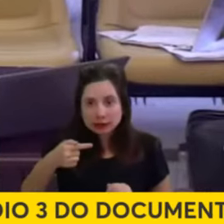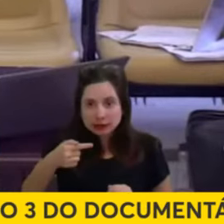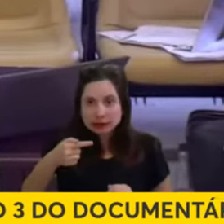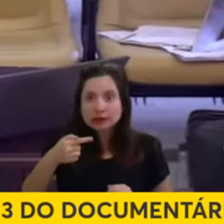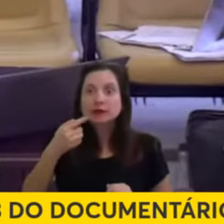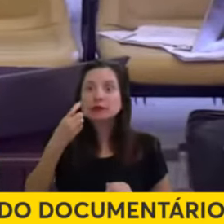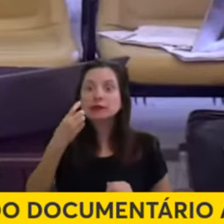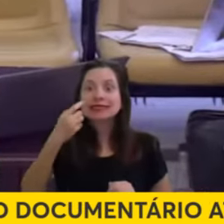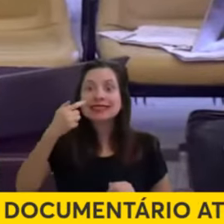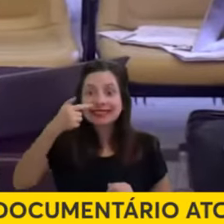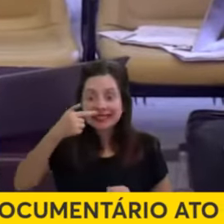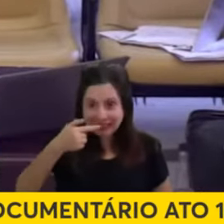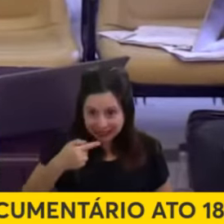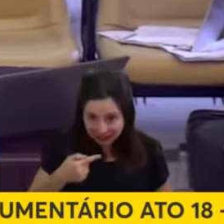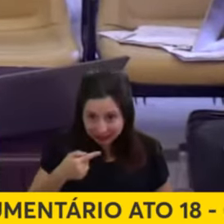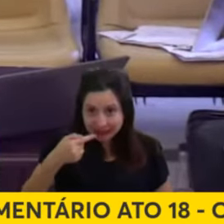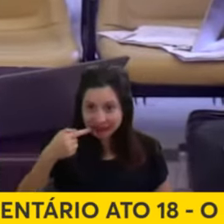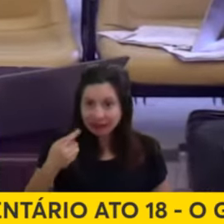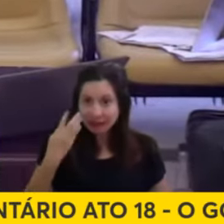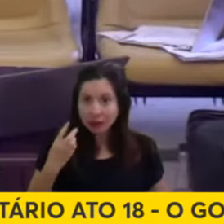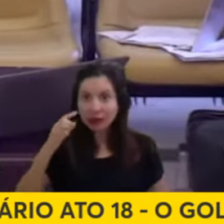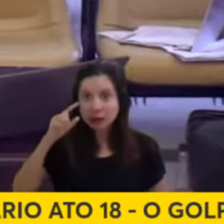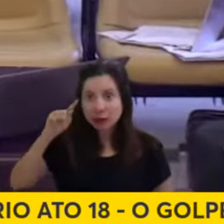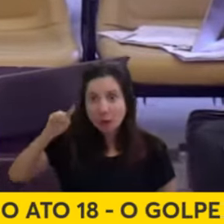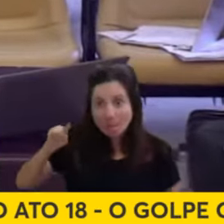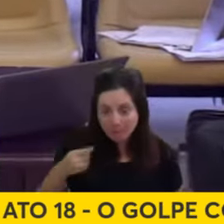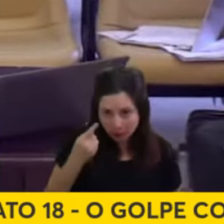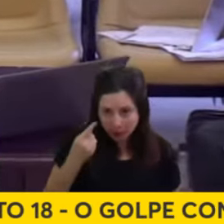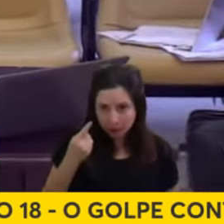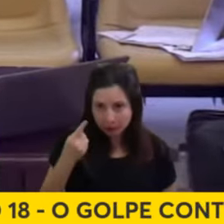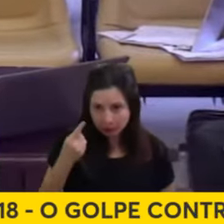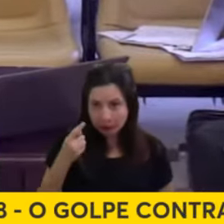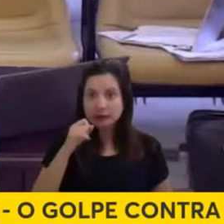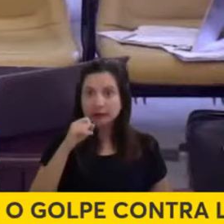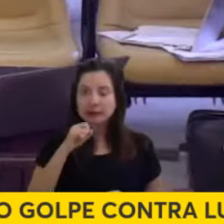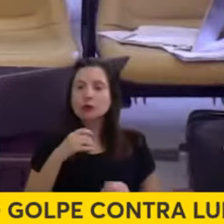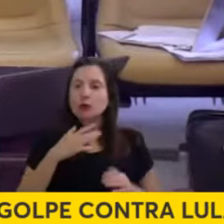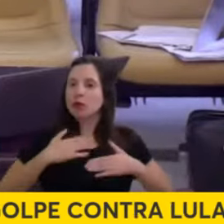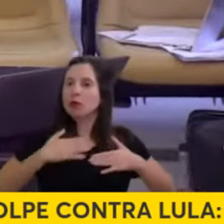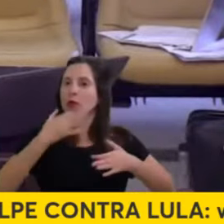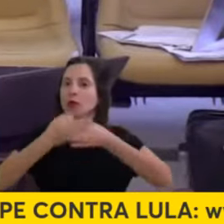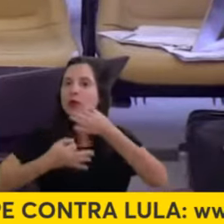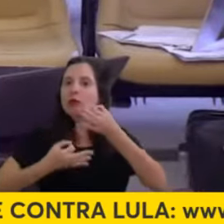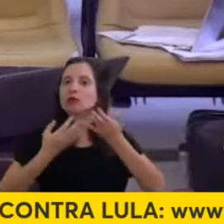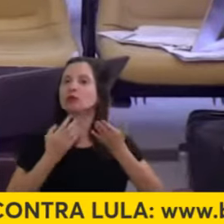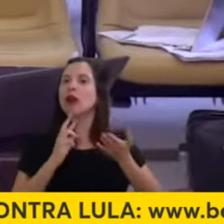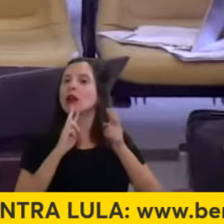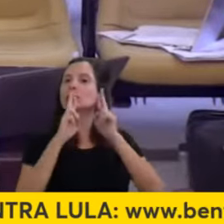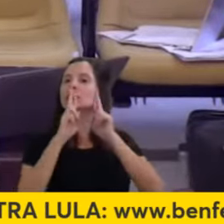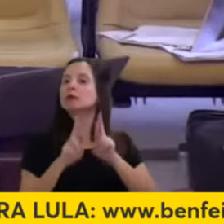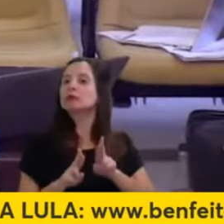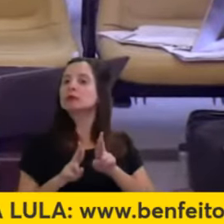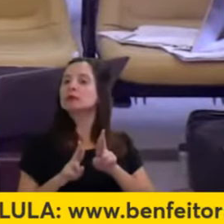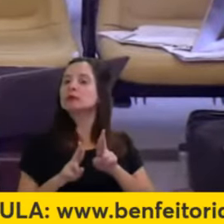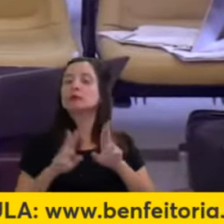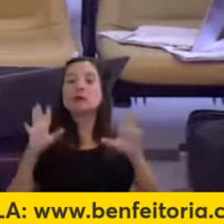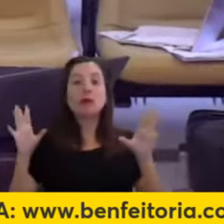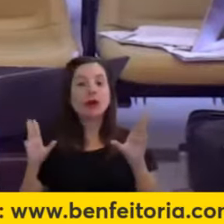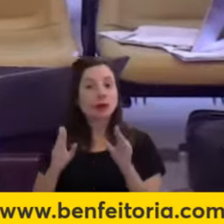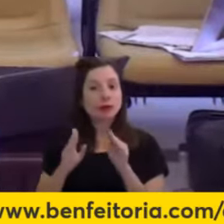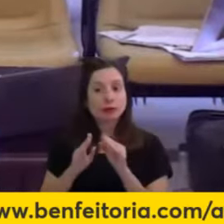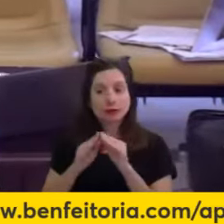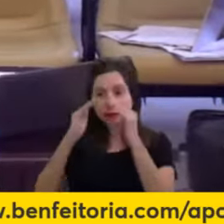significa 17% portanto se se quer chegar nos 30 do meu parecer tá aqui a resposta para concluir senhor presidente